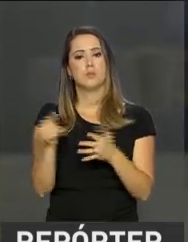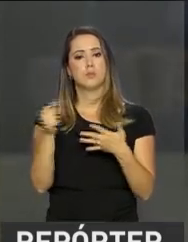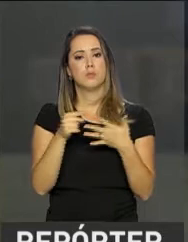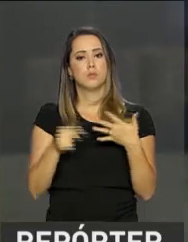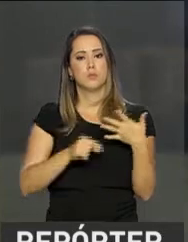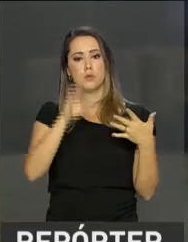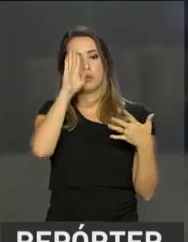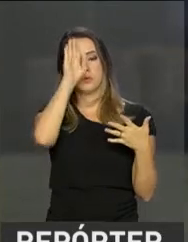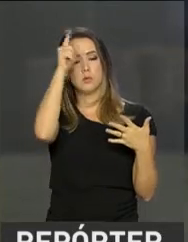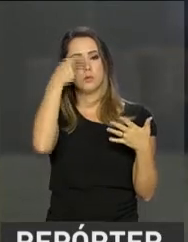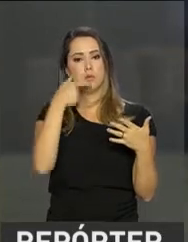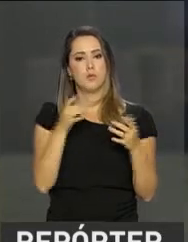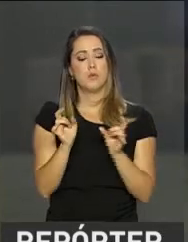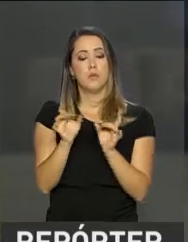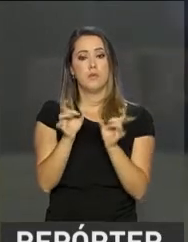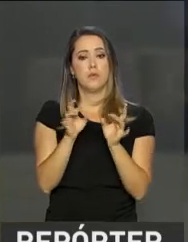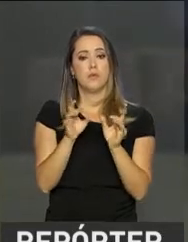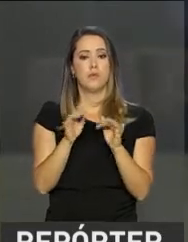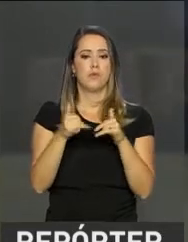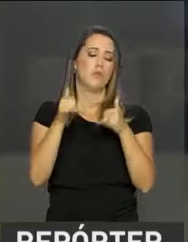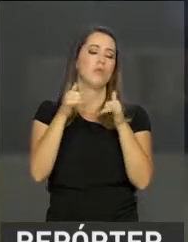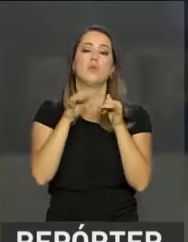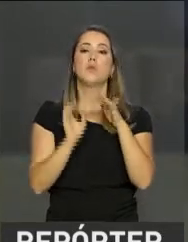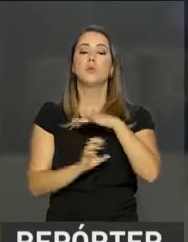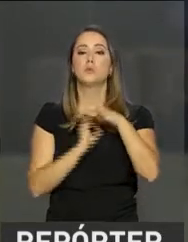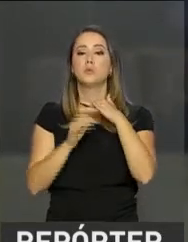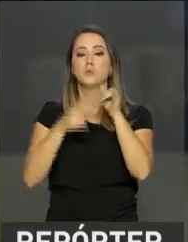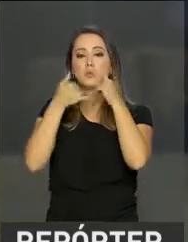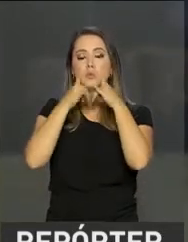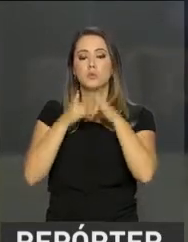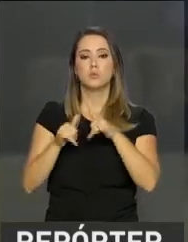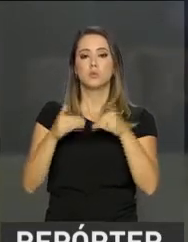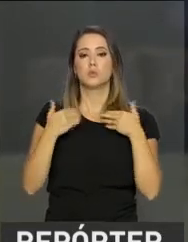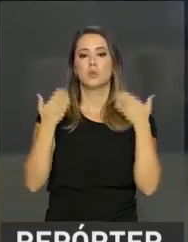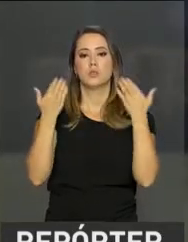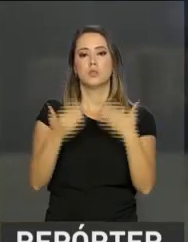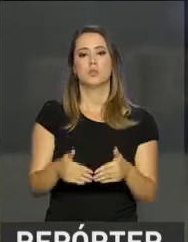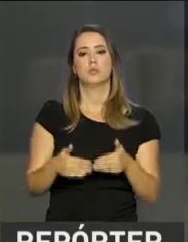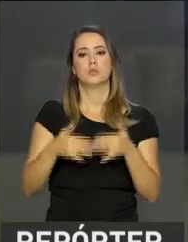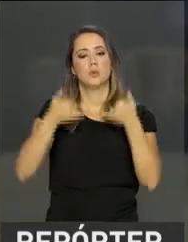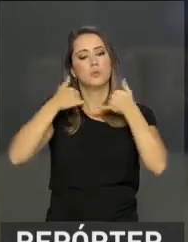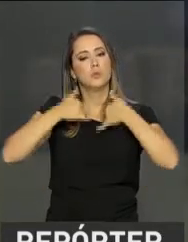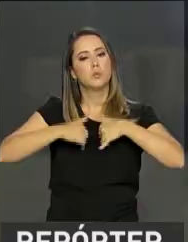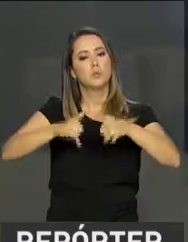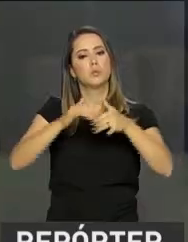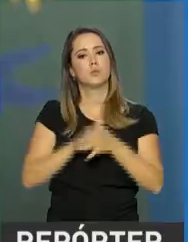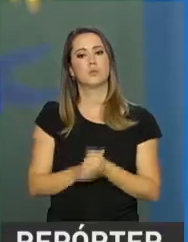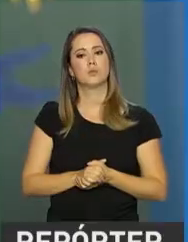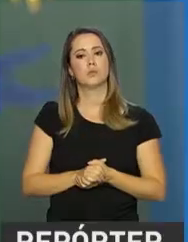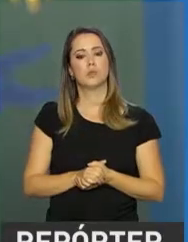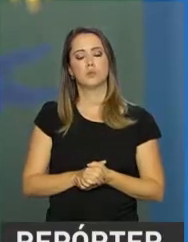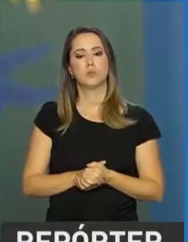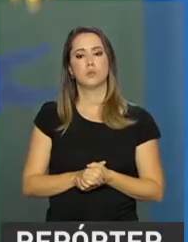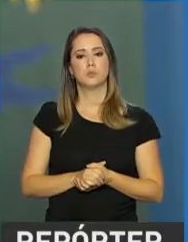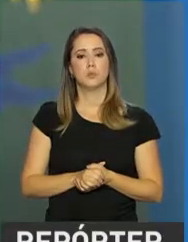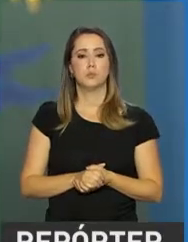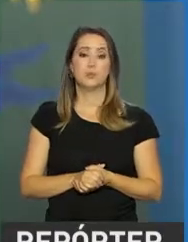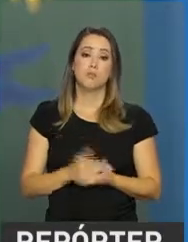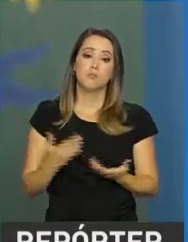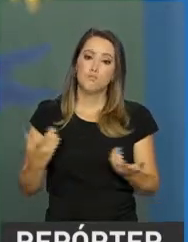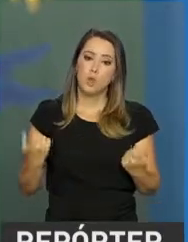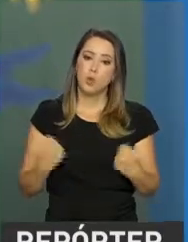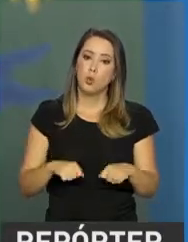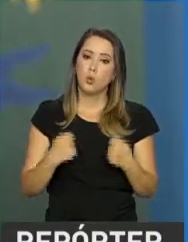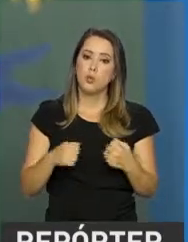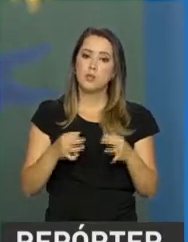liderar o processo de privatização da eletrobrás agora à frente do ministério de minas e energia eu não preciso estender